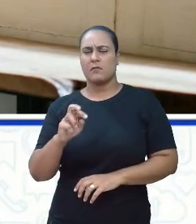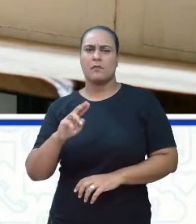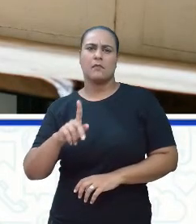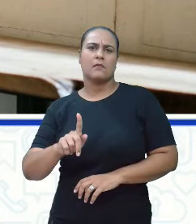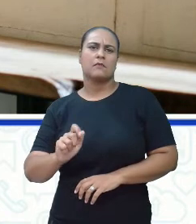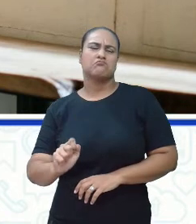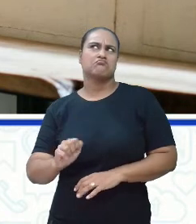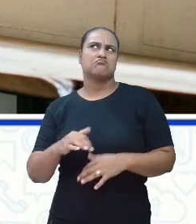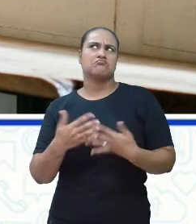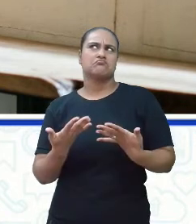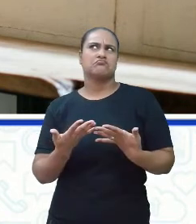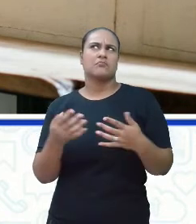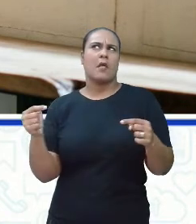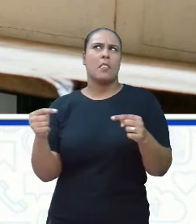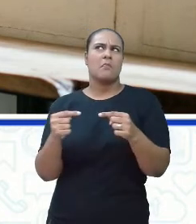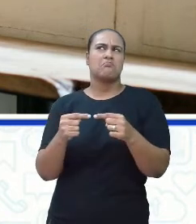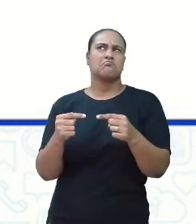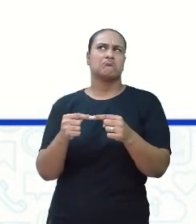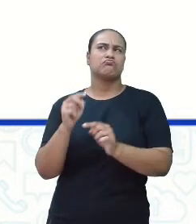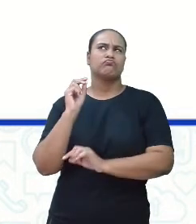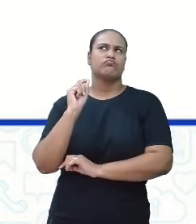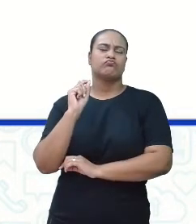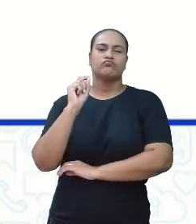lembra? E aí?